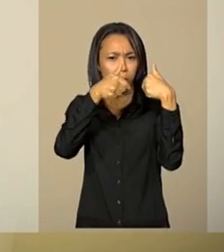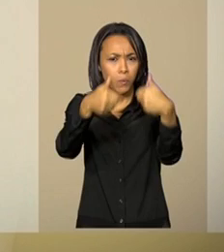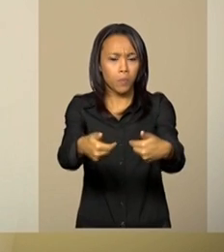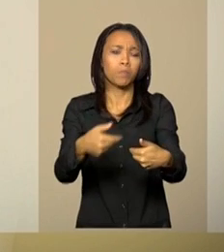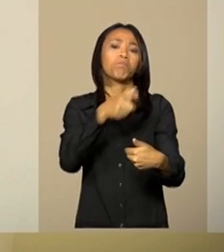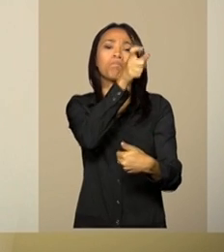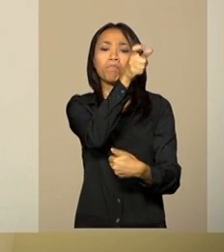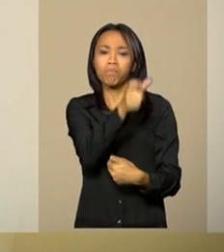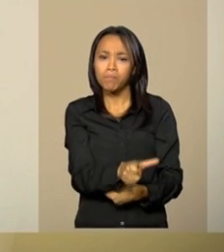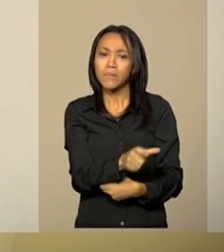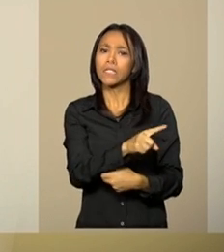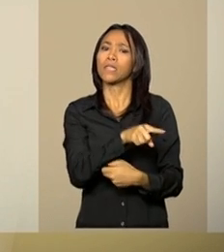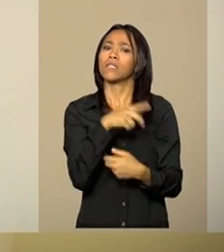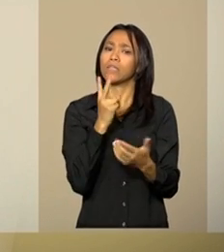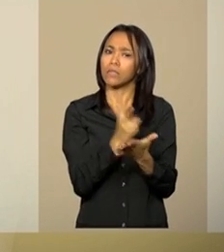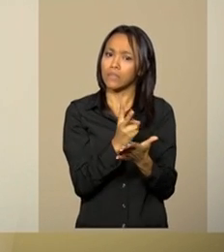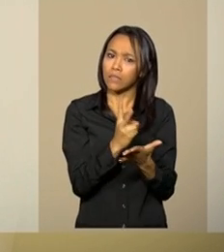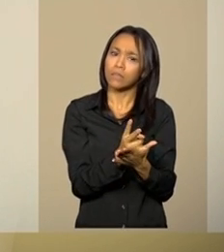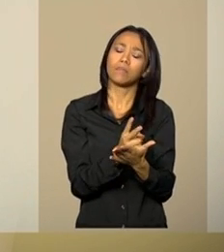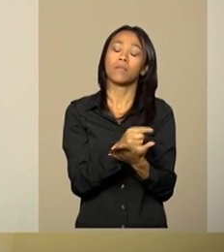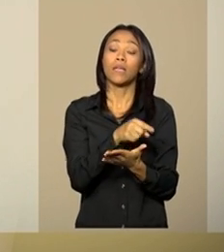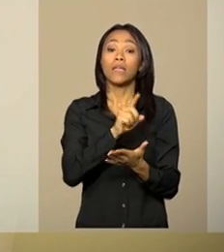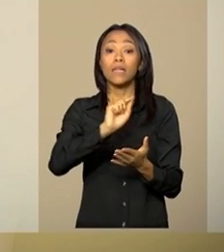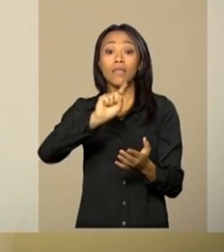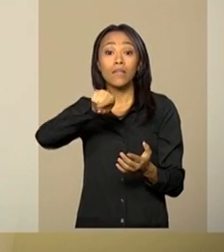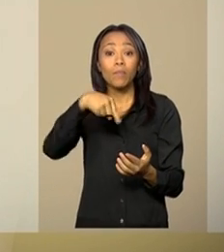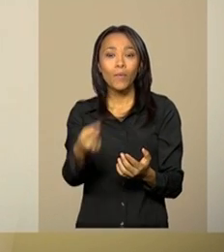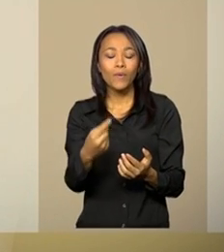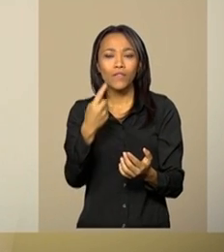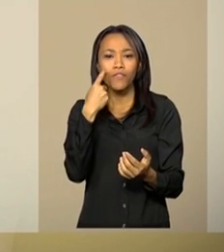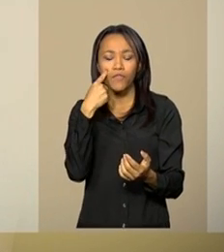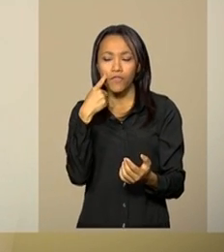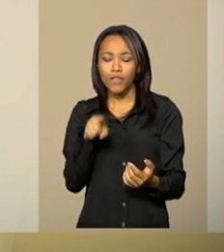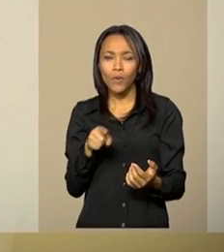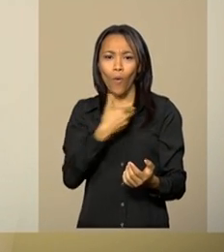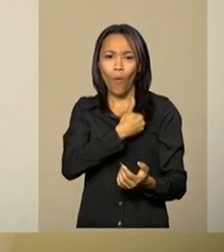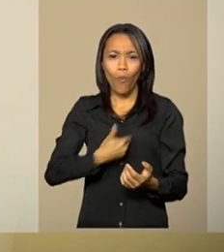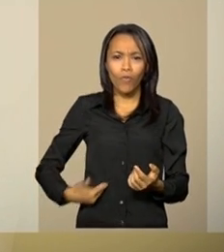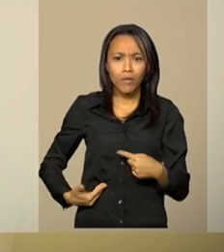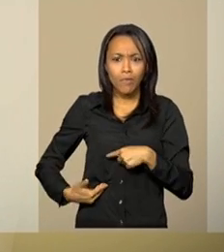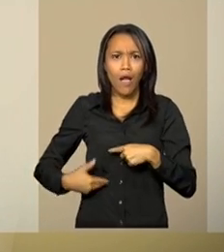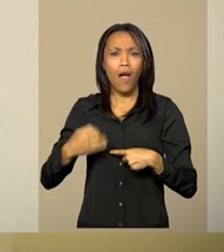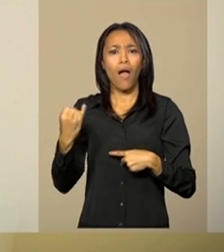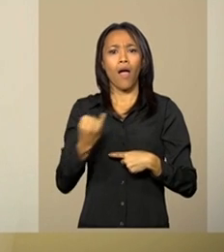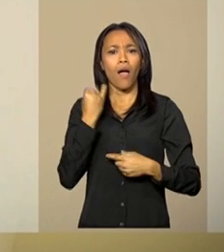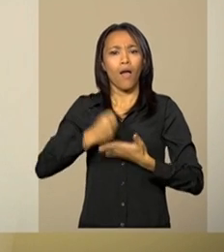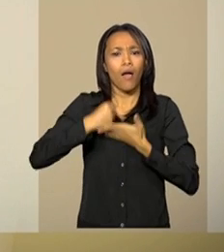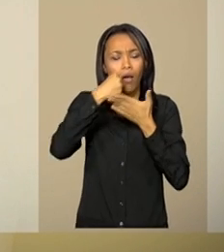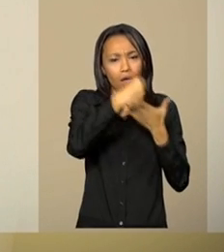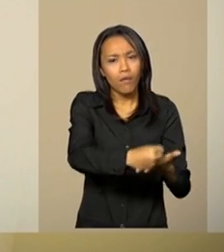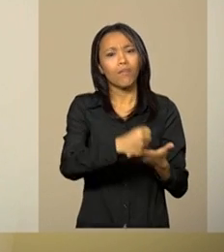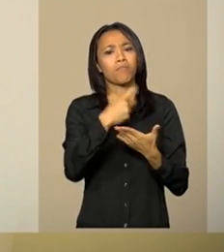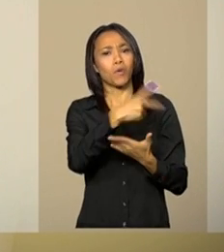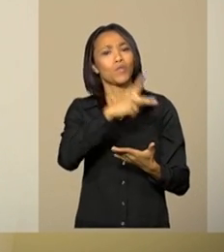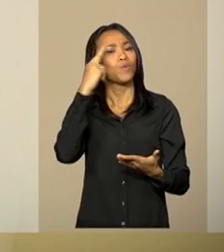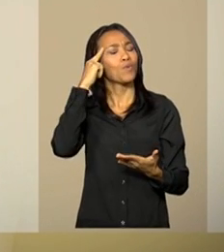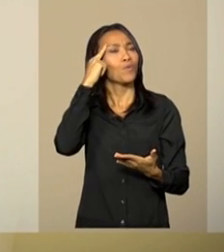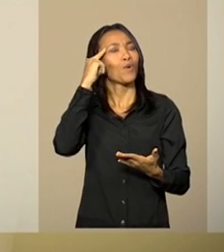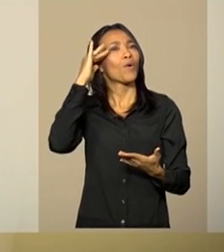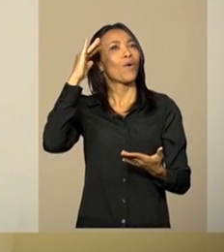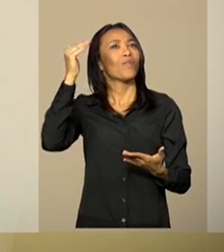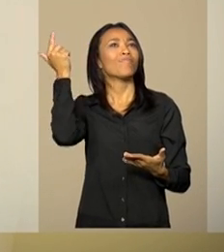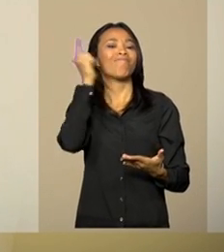de vontade, se esforçaram muito e encontraram no governo um apoio importante para realizar seus sonhos.